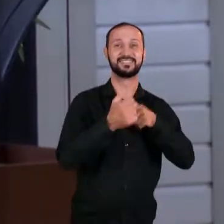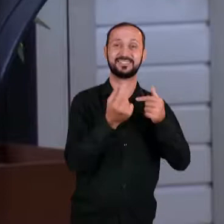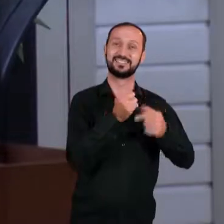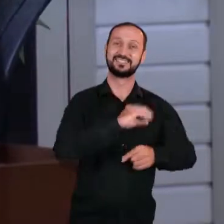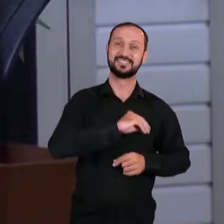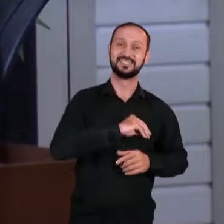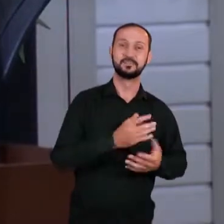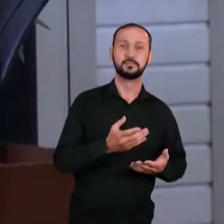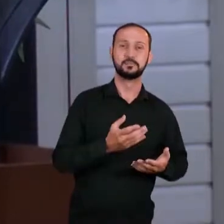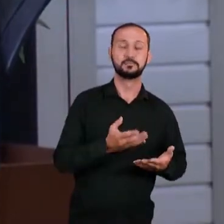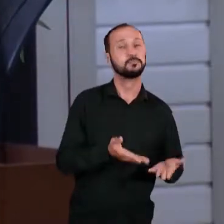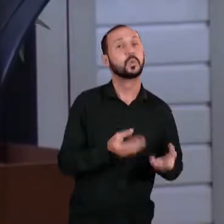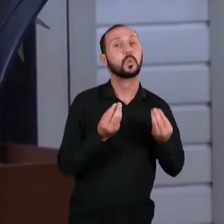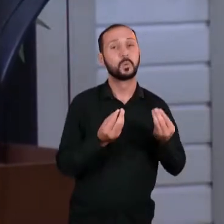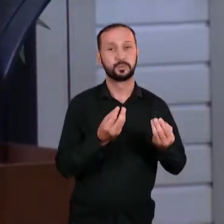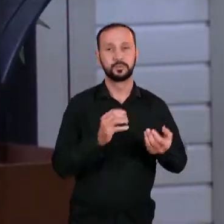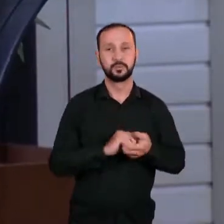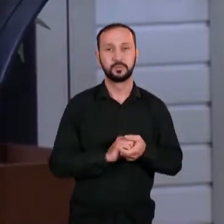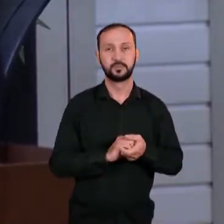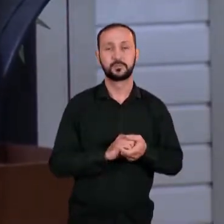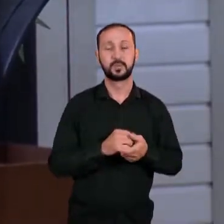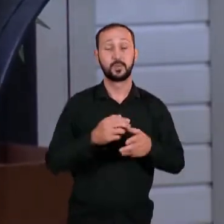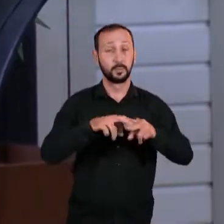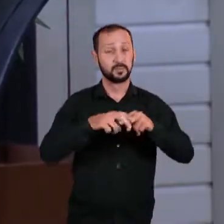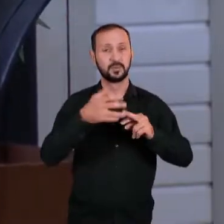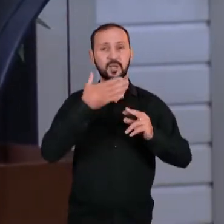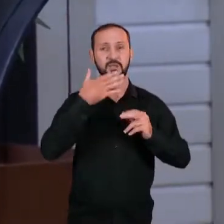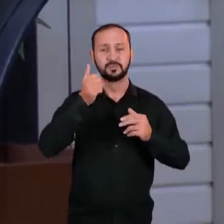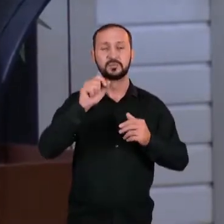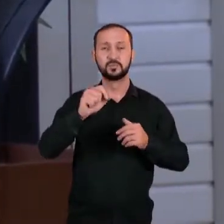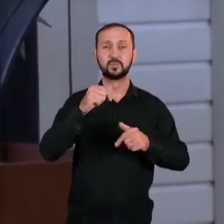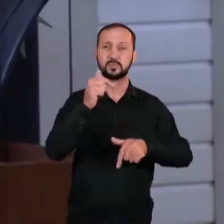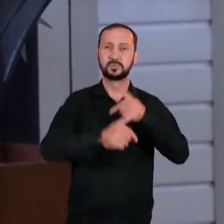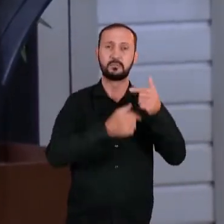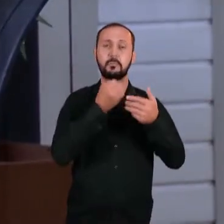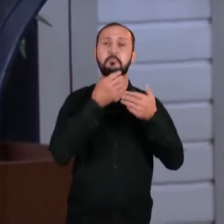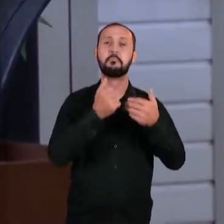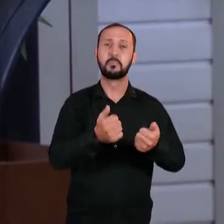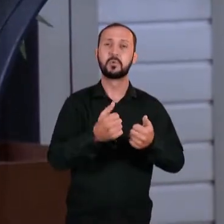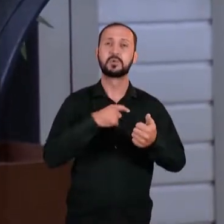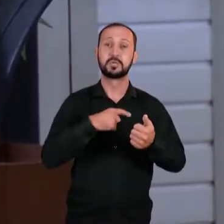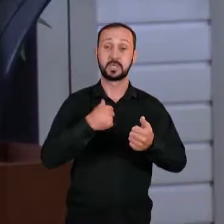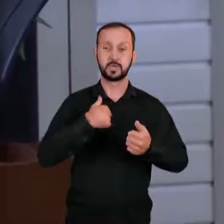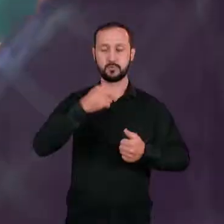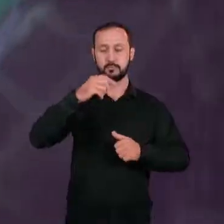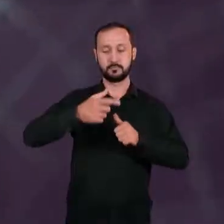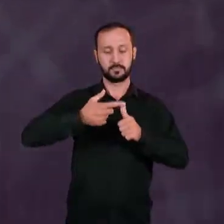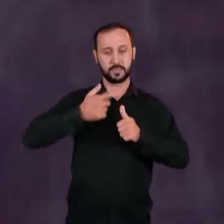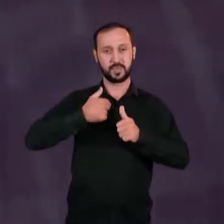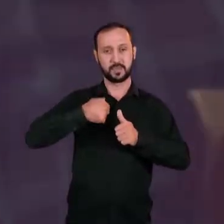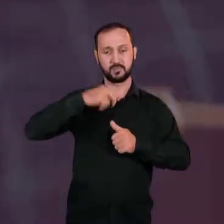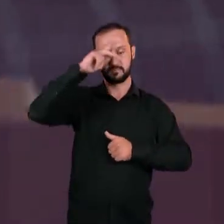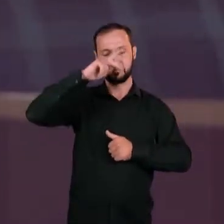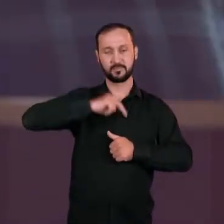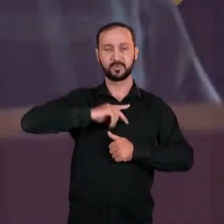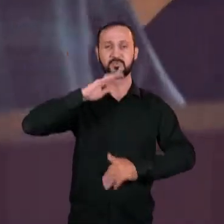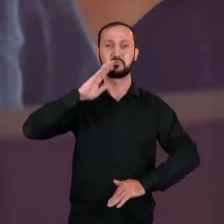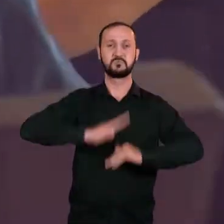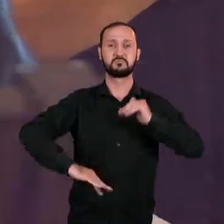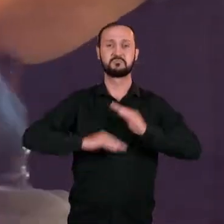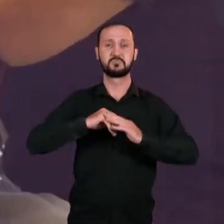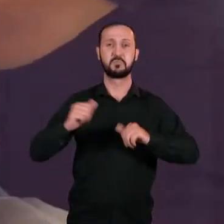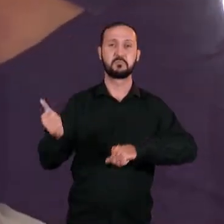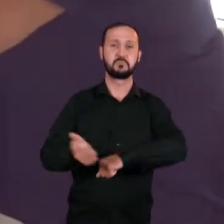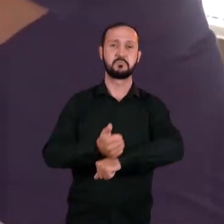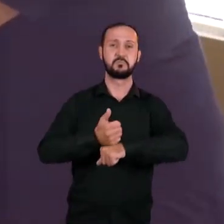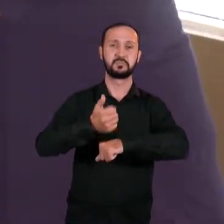país? Então, a gente fala que assim, a melhor forma da gente ter um bom emprego é a gente ser um bom profissional. Né? A gente está capacitado para a gente poder realmente